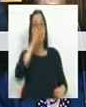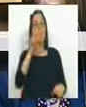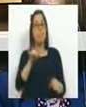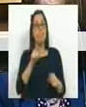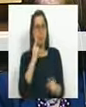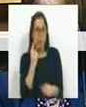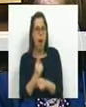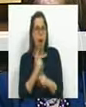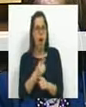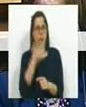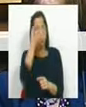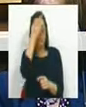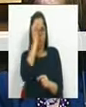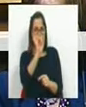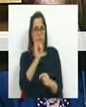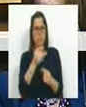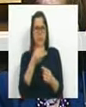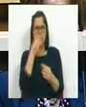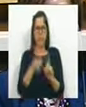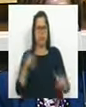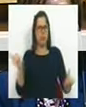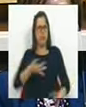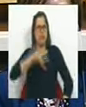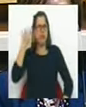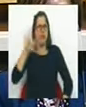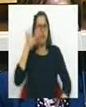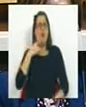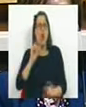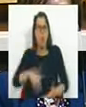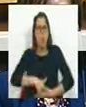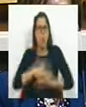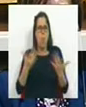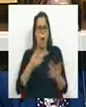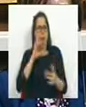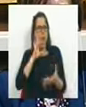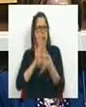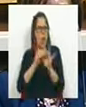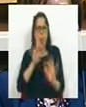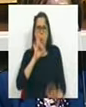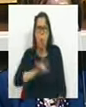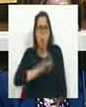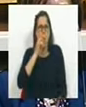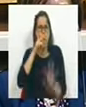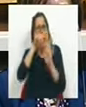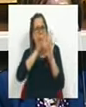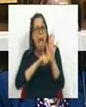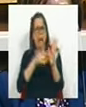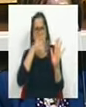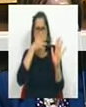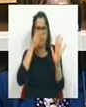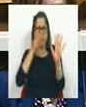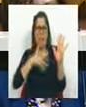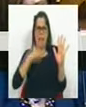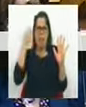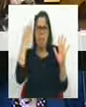se mantém a ideia estapafúrdia, porque não tem outro nome, imoral e eticamente